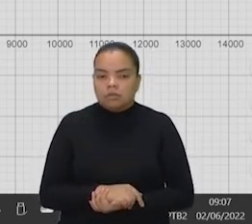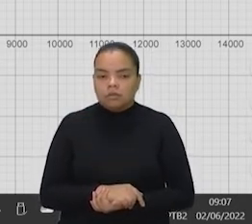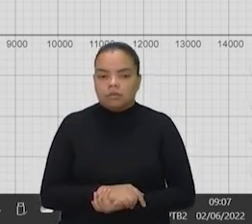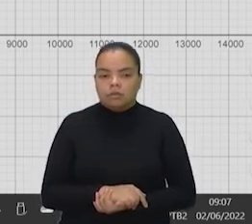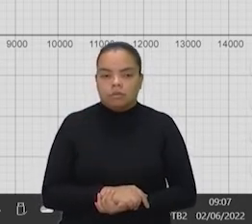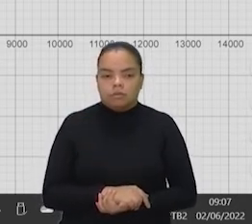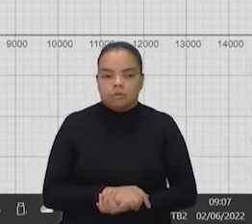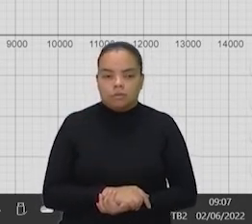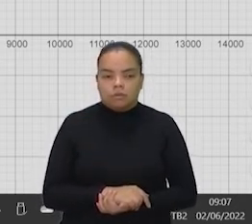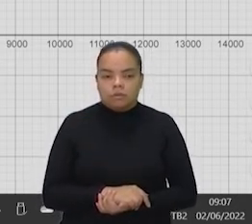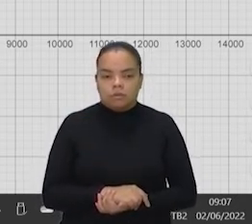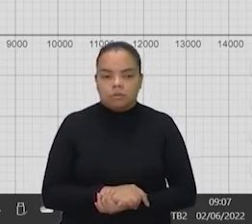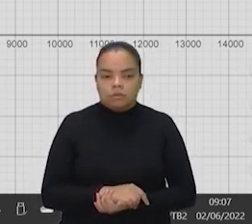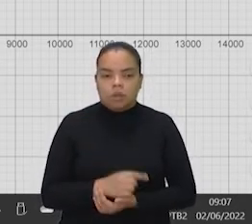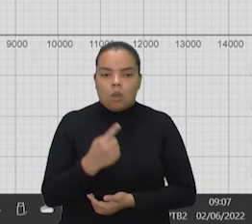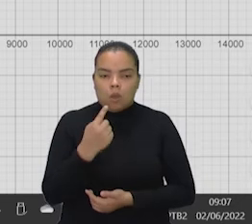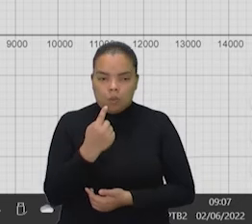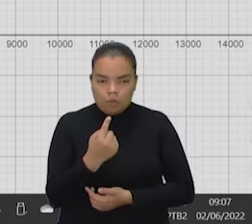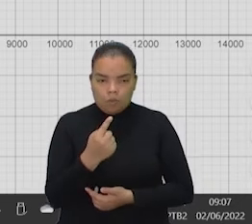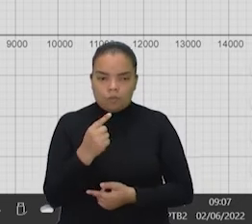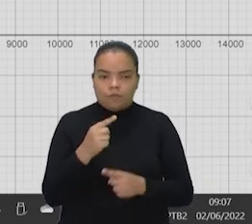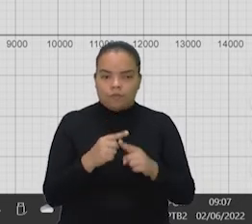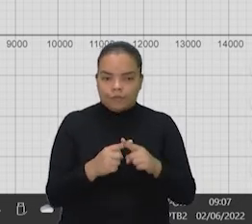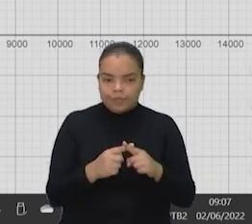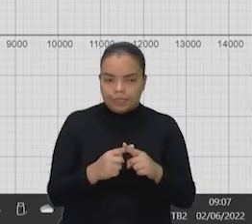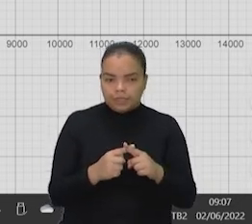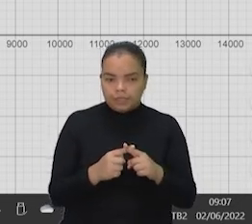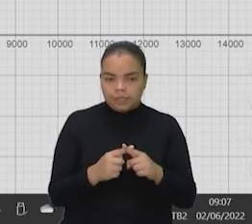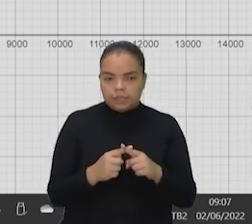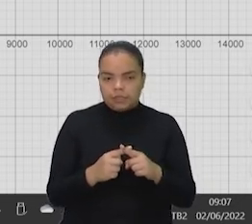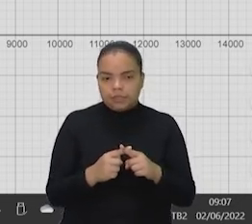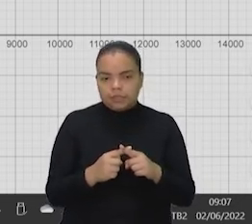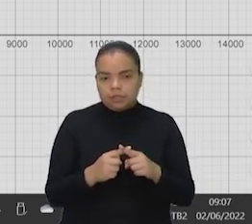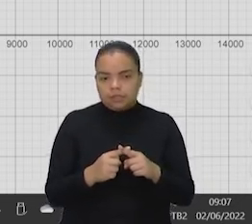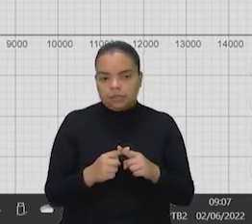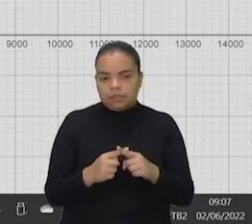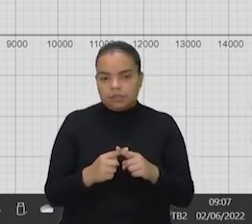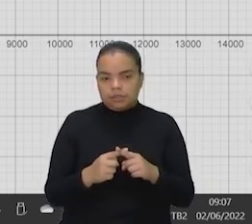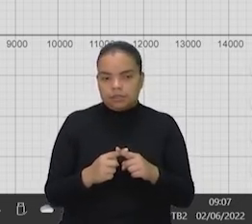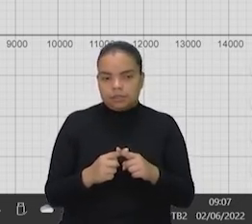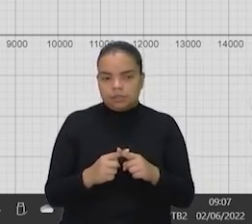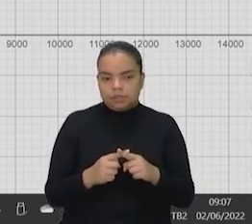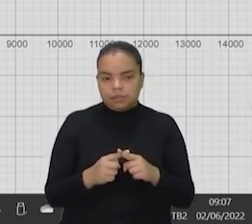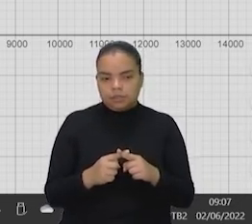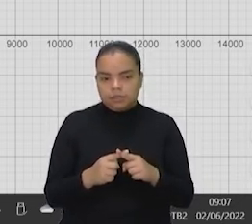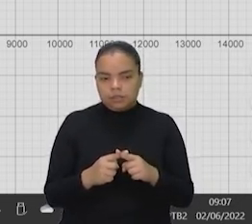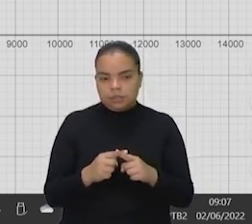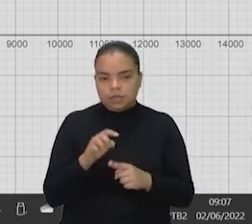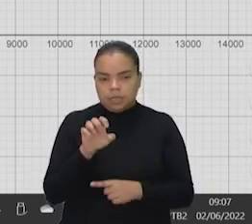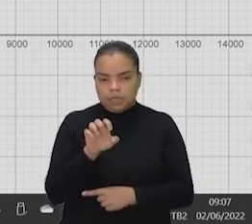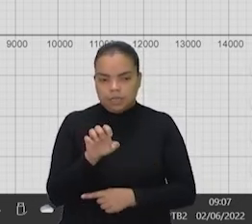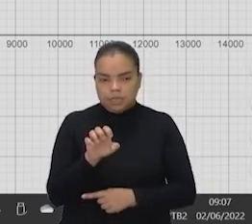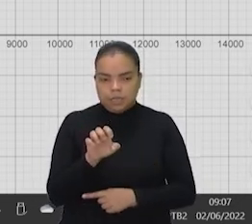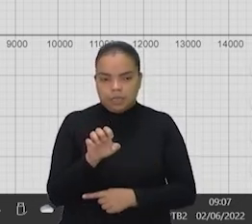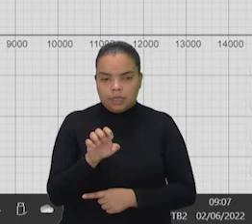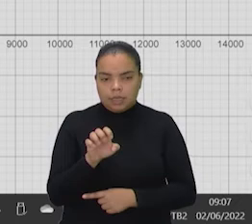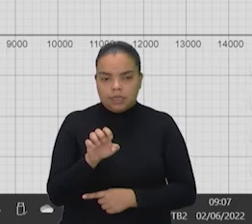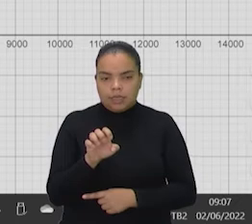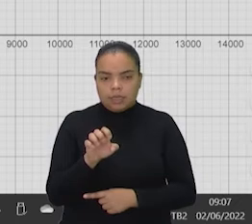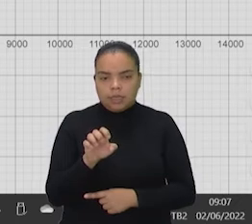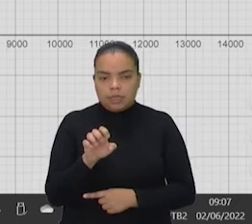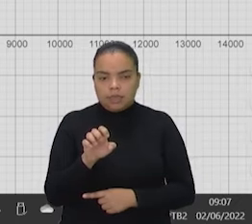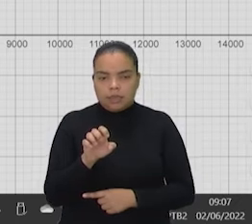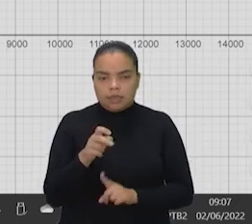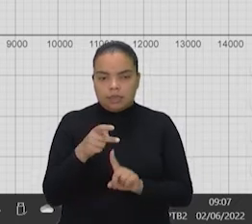Vamos lá. Vai ser 1 vezes, que é este asterisco, E elevado